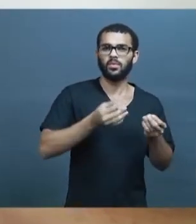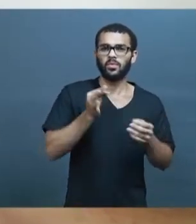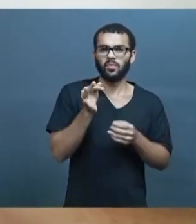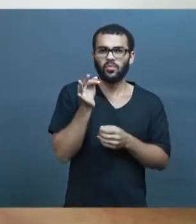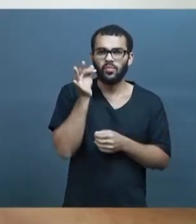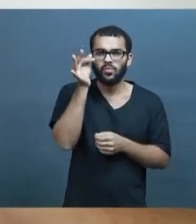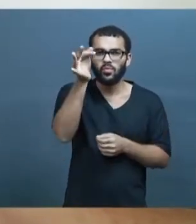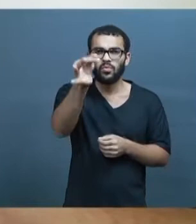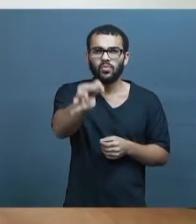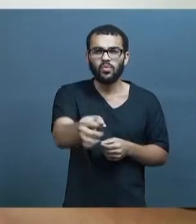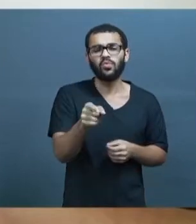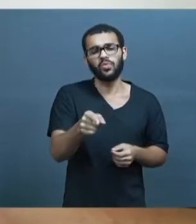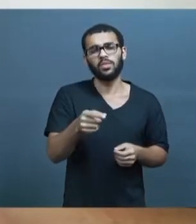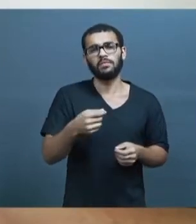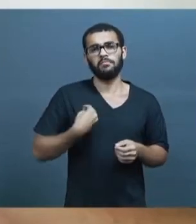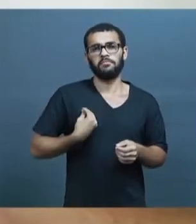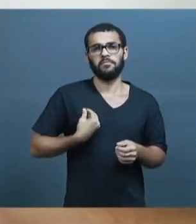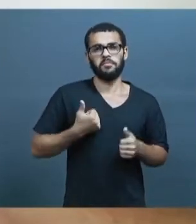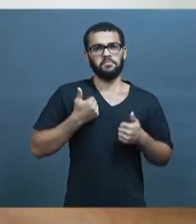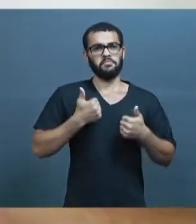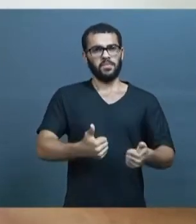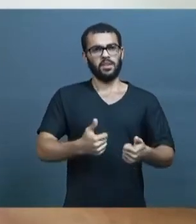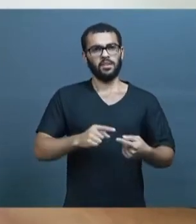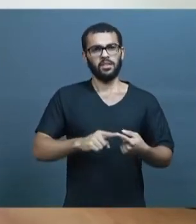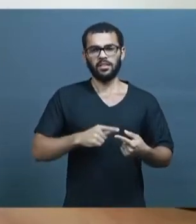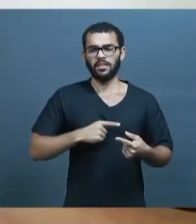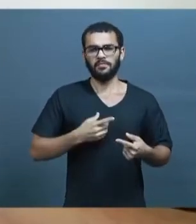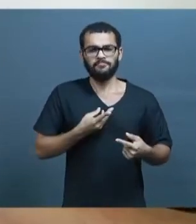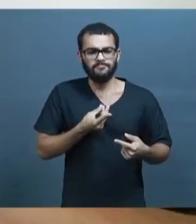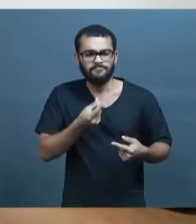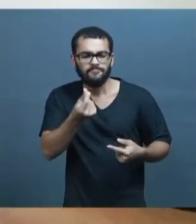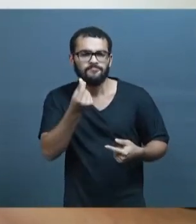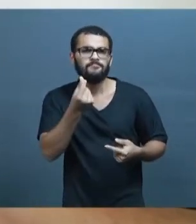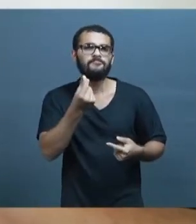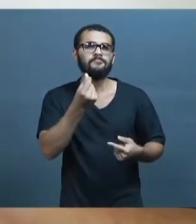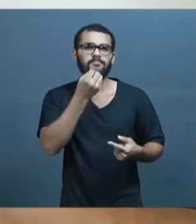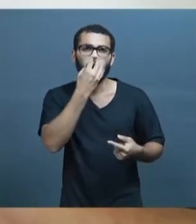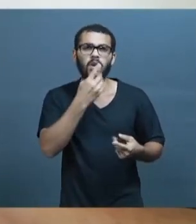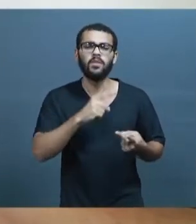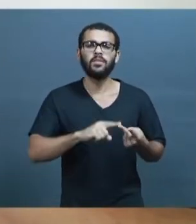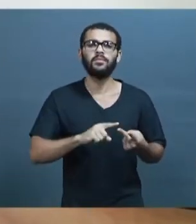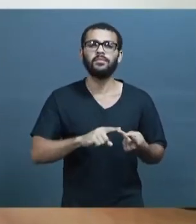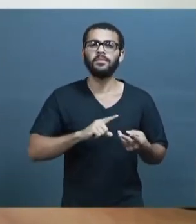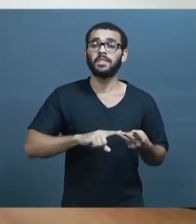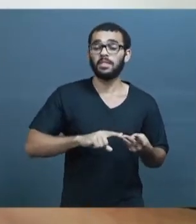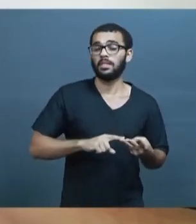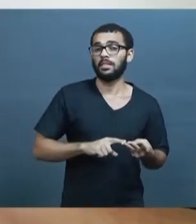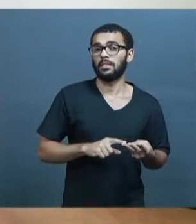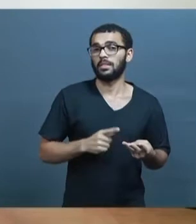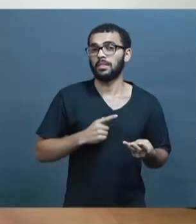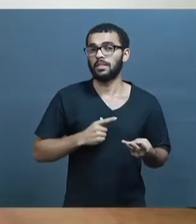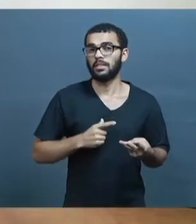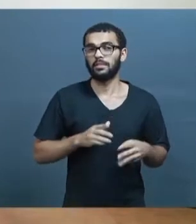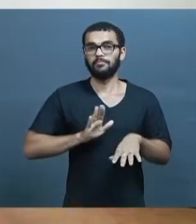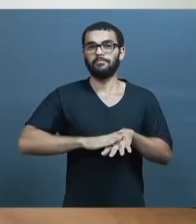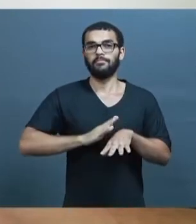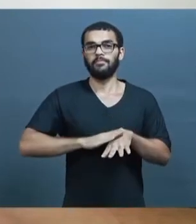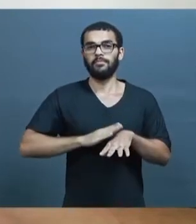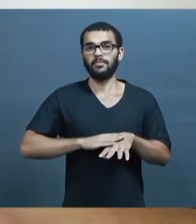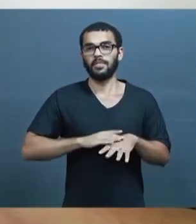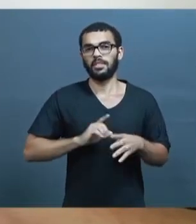para você viver bem, com competência, qualidade de vida, em especial com autonomia